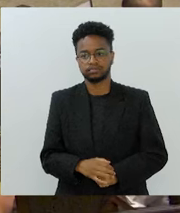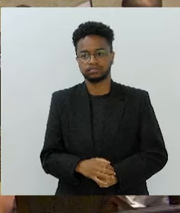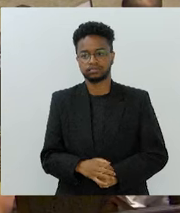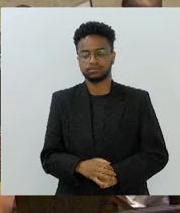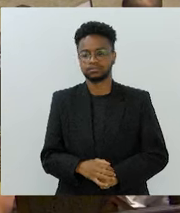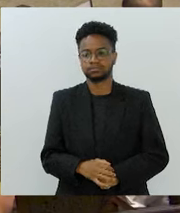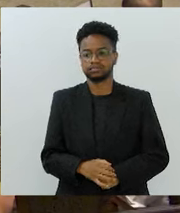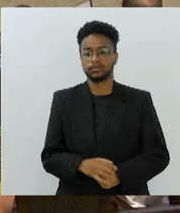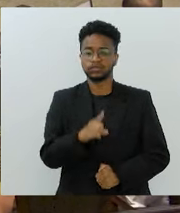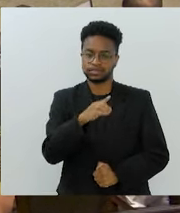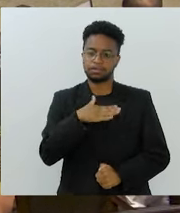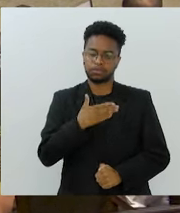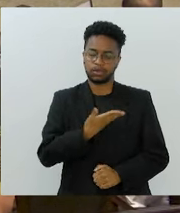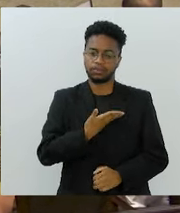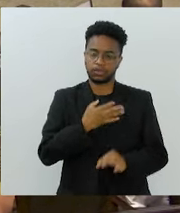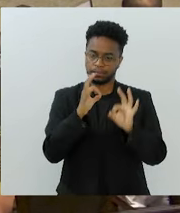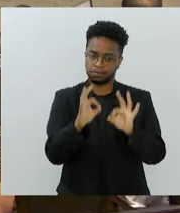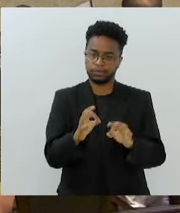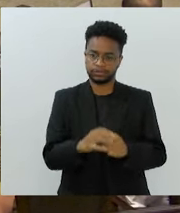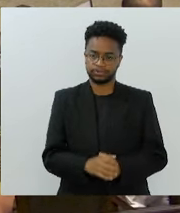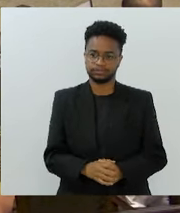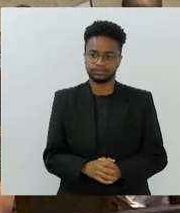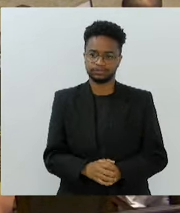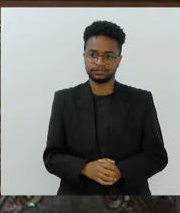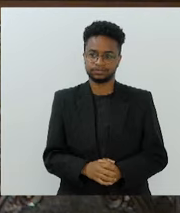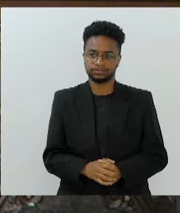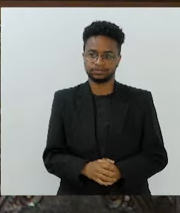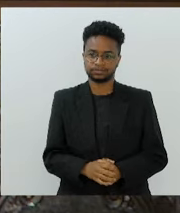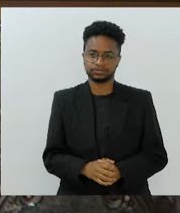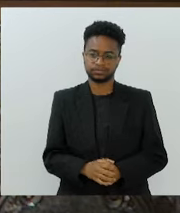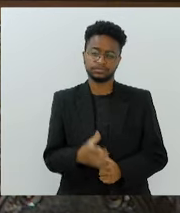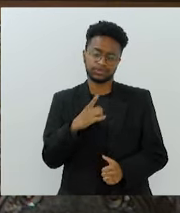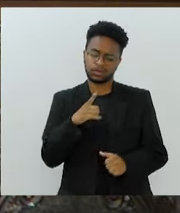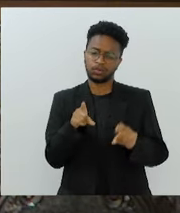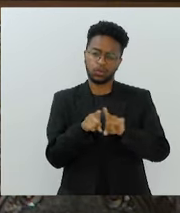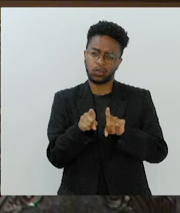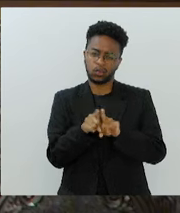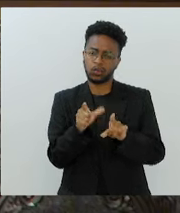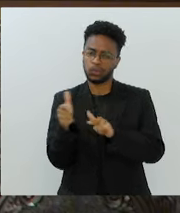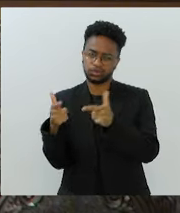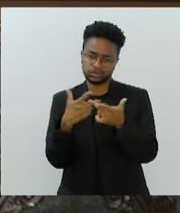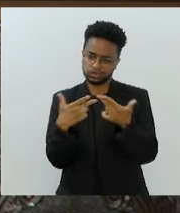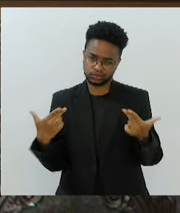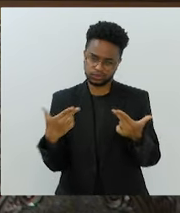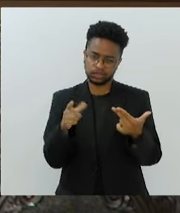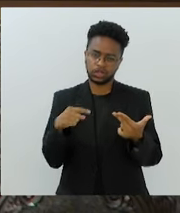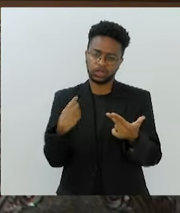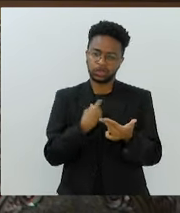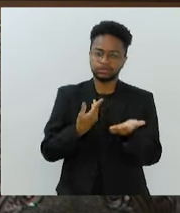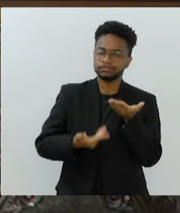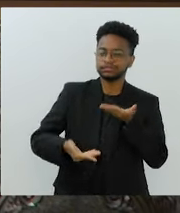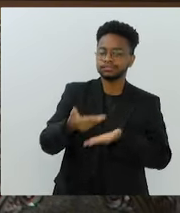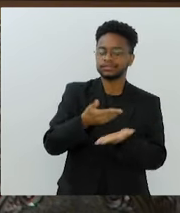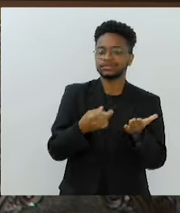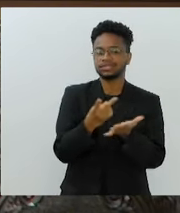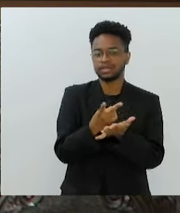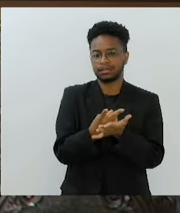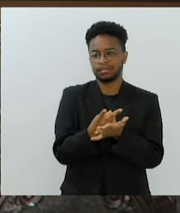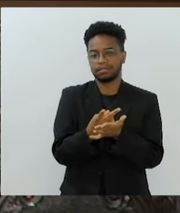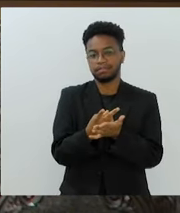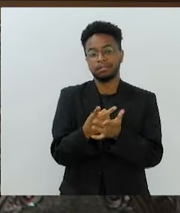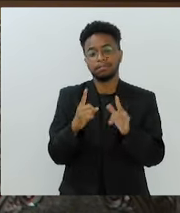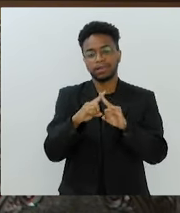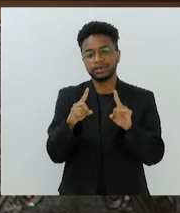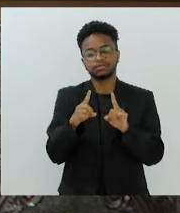Tu é meu amigo, tá bom? Então, e outras coisitas mais, né, que a gente fica trocando. Então, que a força esteja